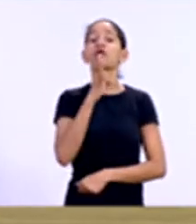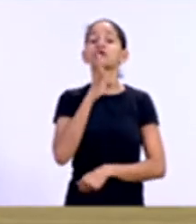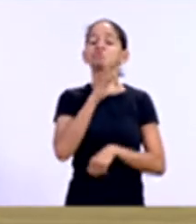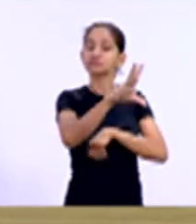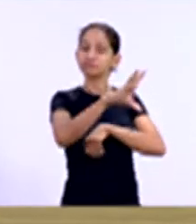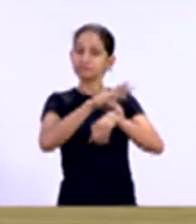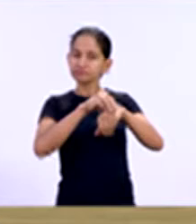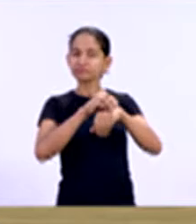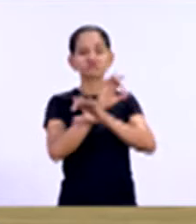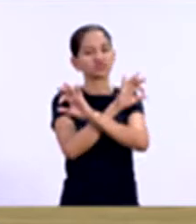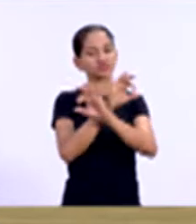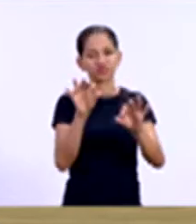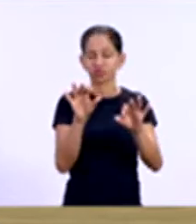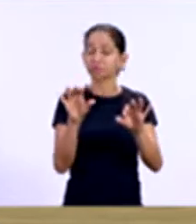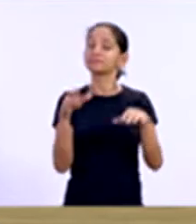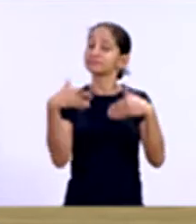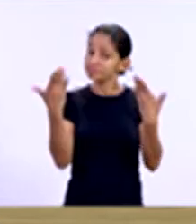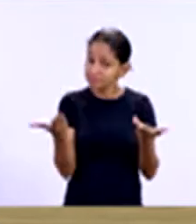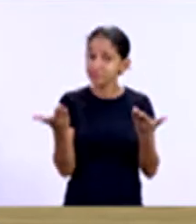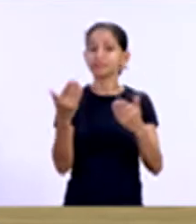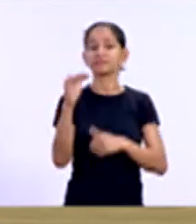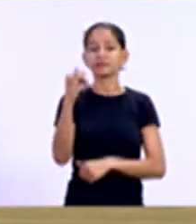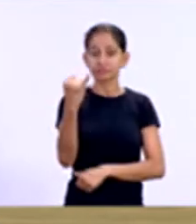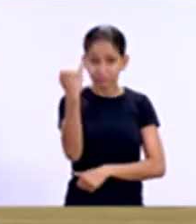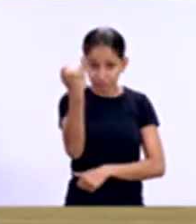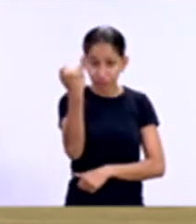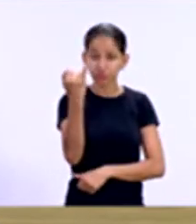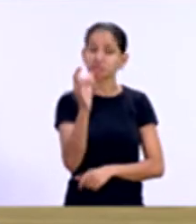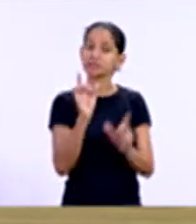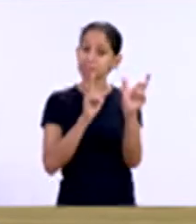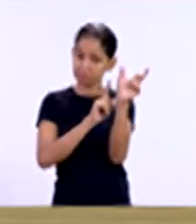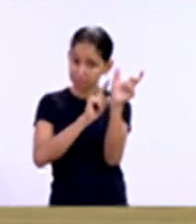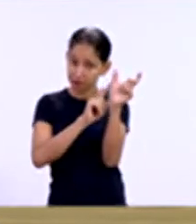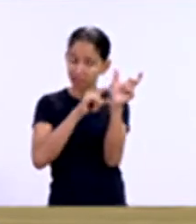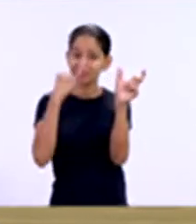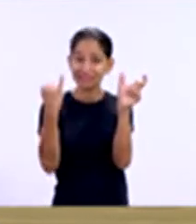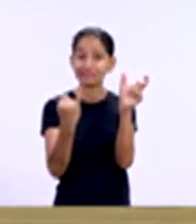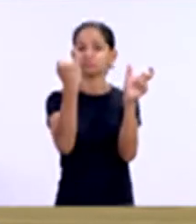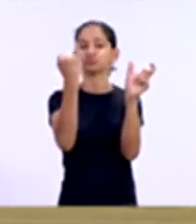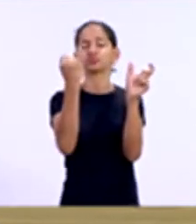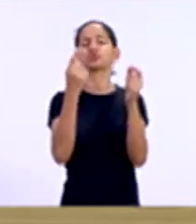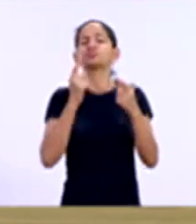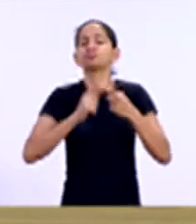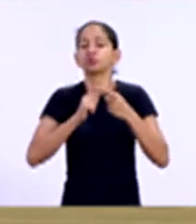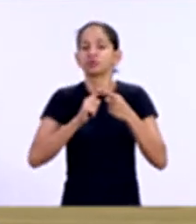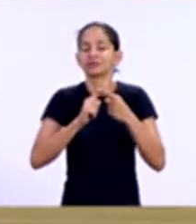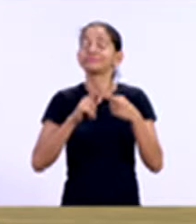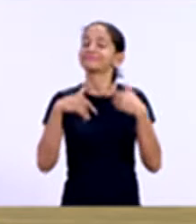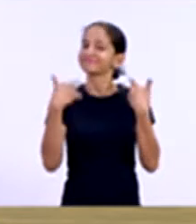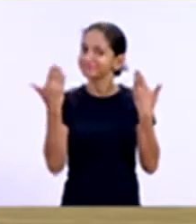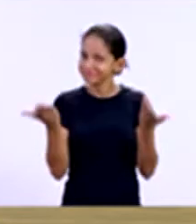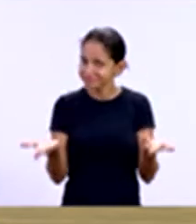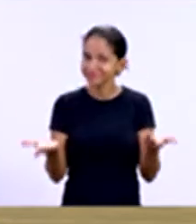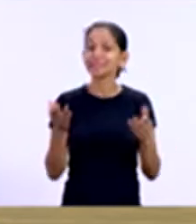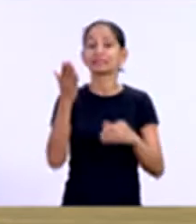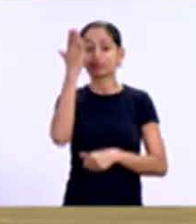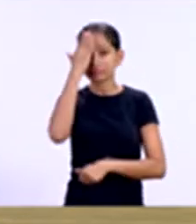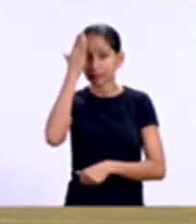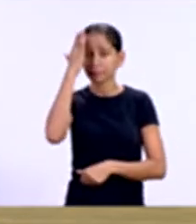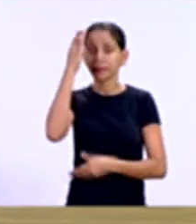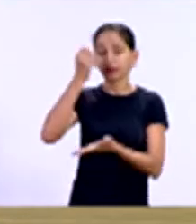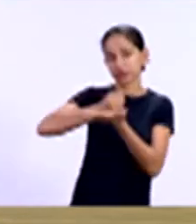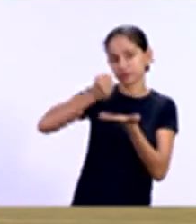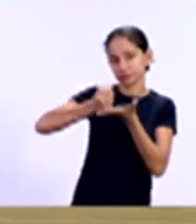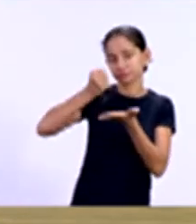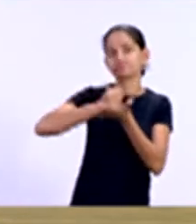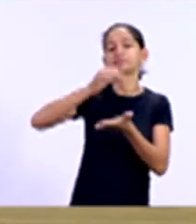isso que essa importância, essa palavra a professora grifou, né? Essa validade nesse sentido, né? De reconhecimento. O